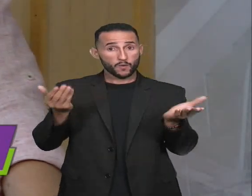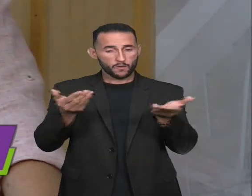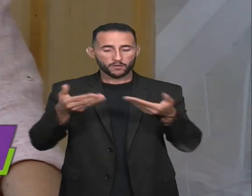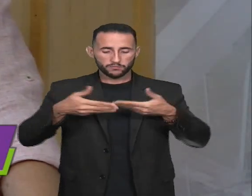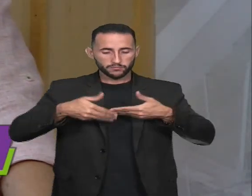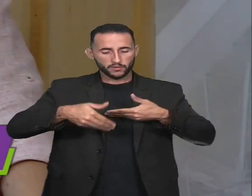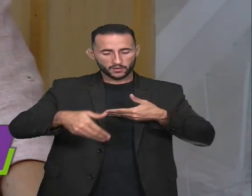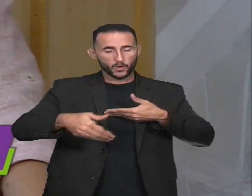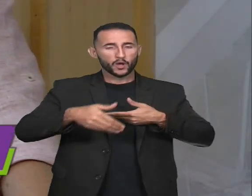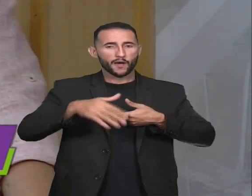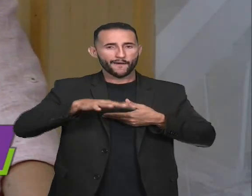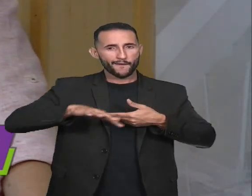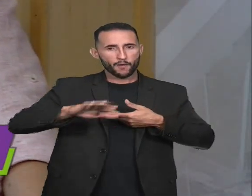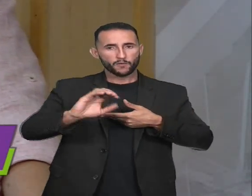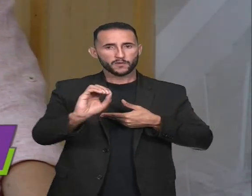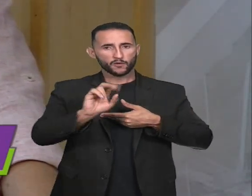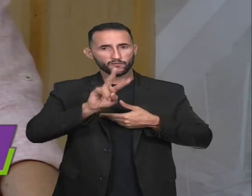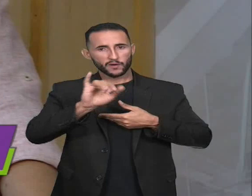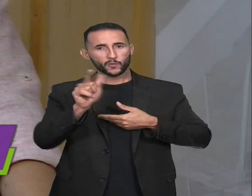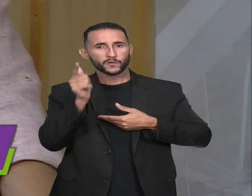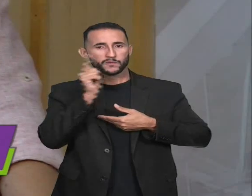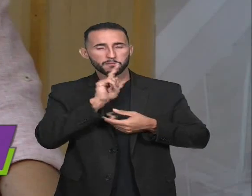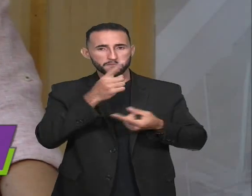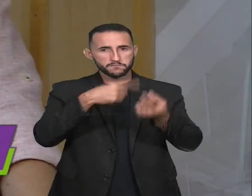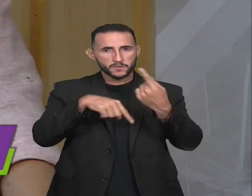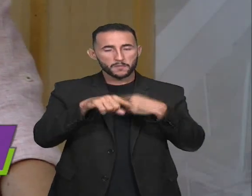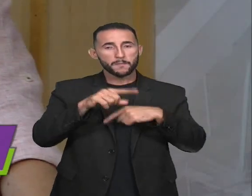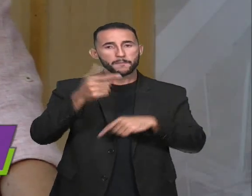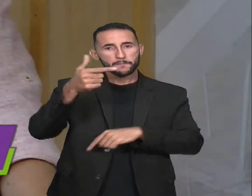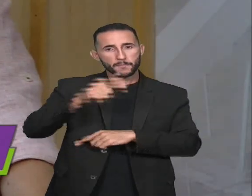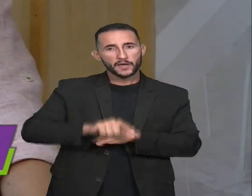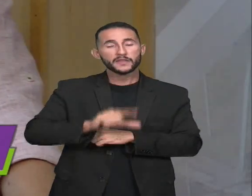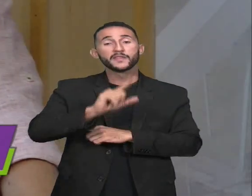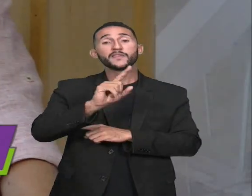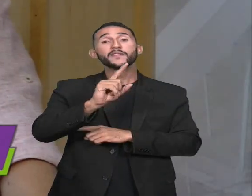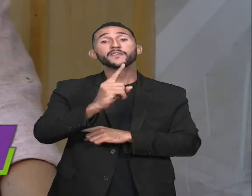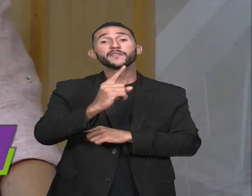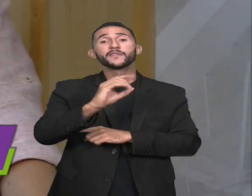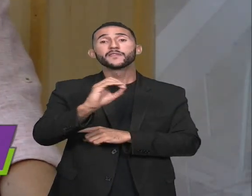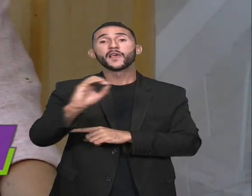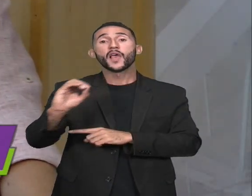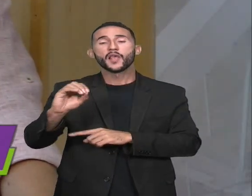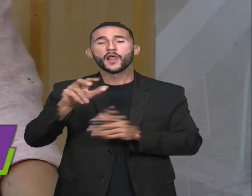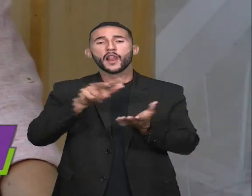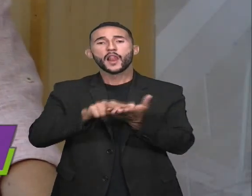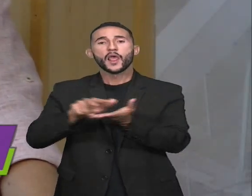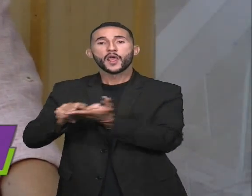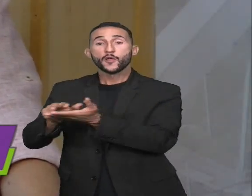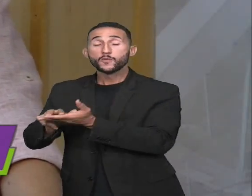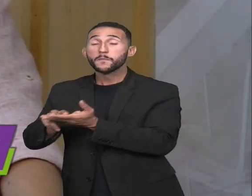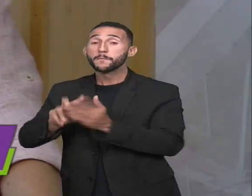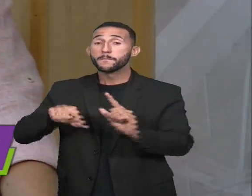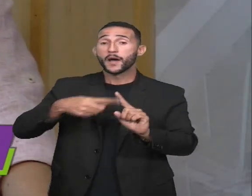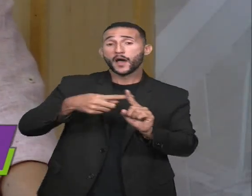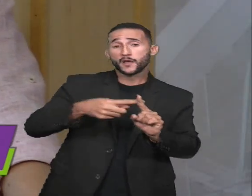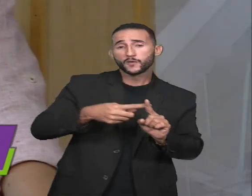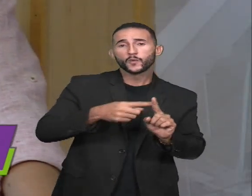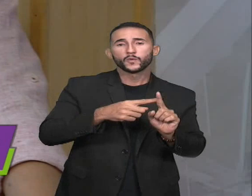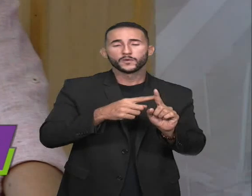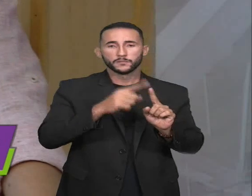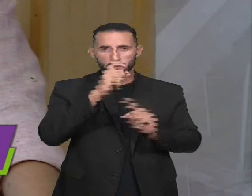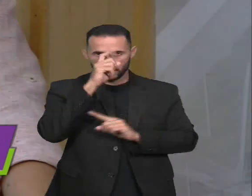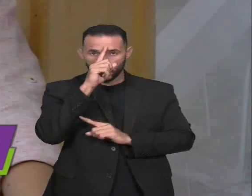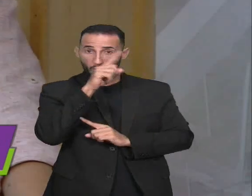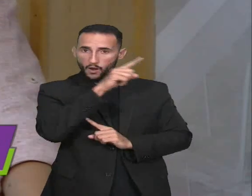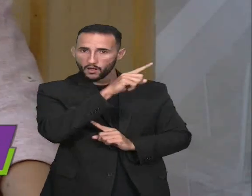vai dar um salto muito grande com mais 100 leitos no hospital regional mais o Hospital Regional de Barueri em breve